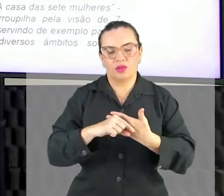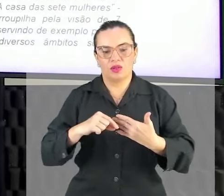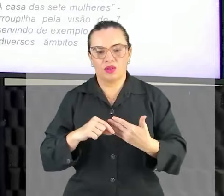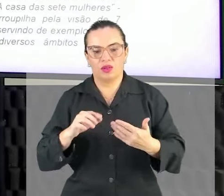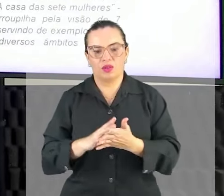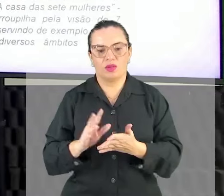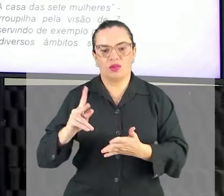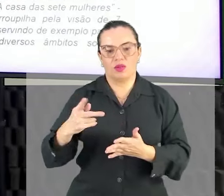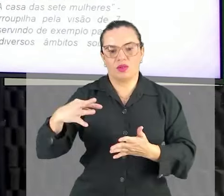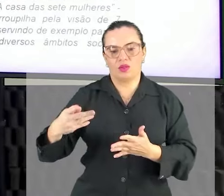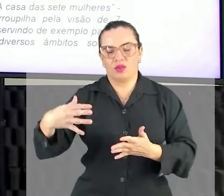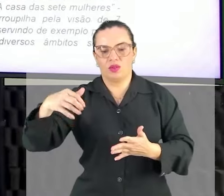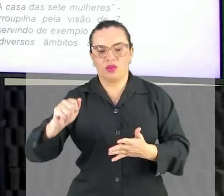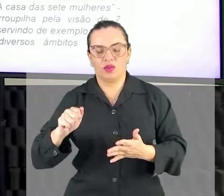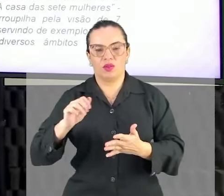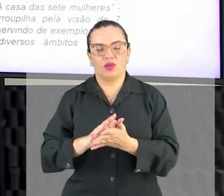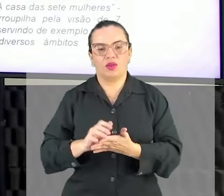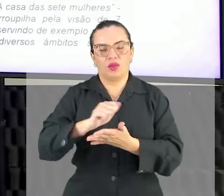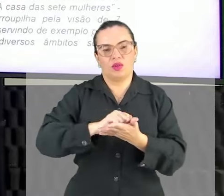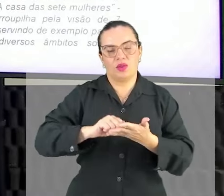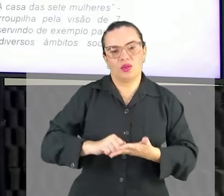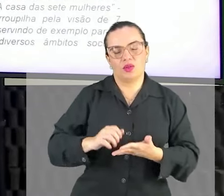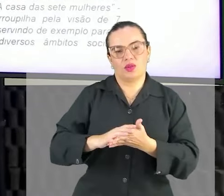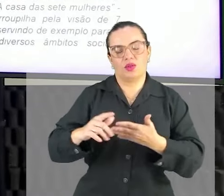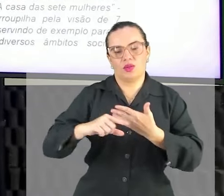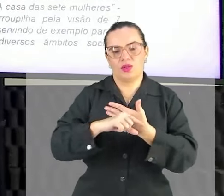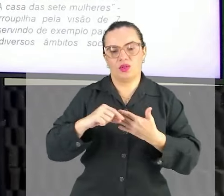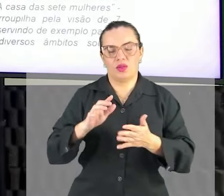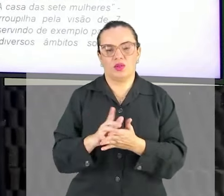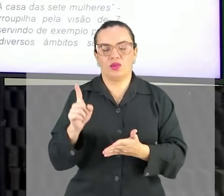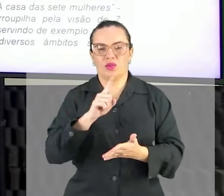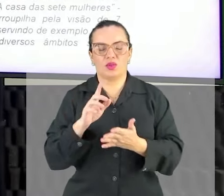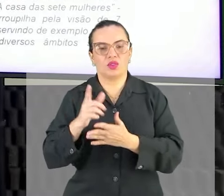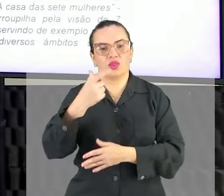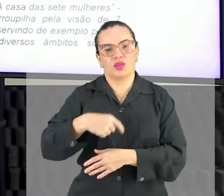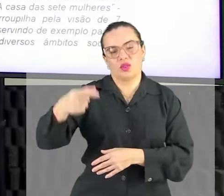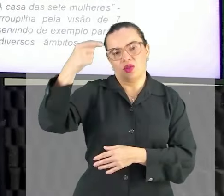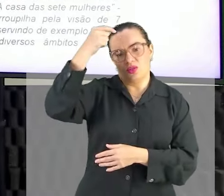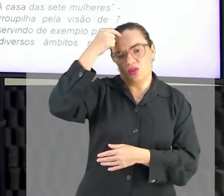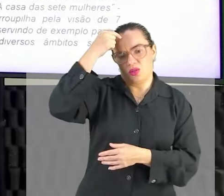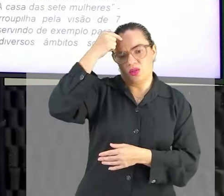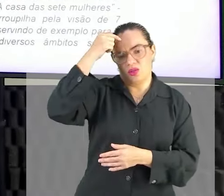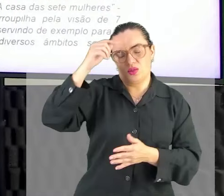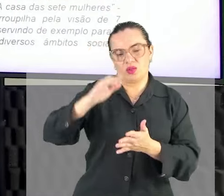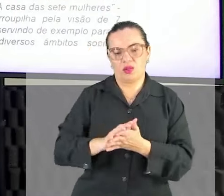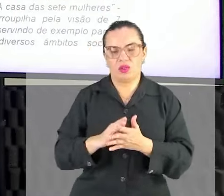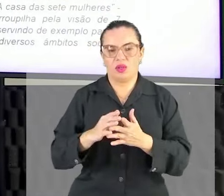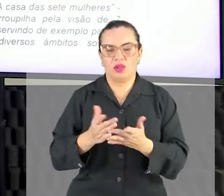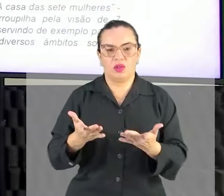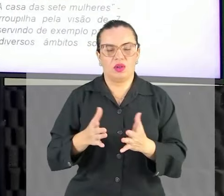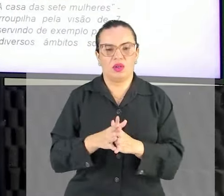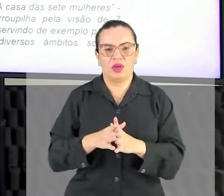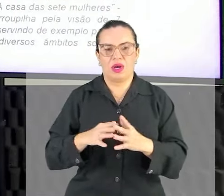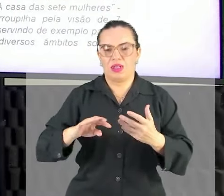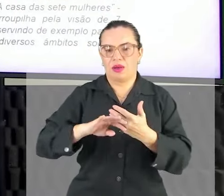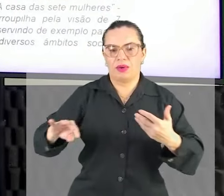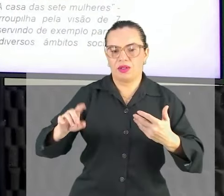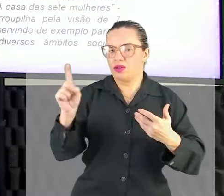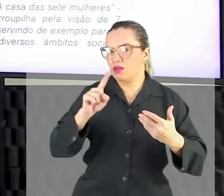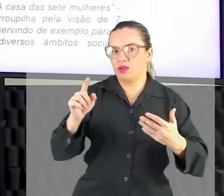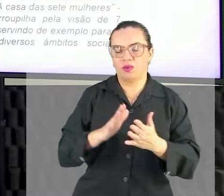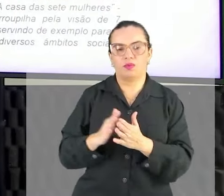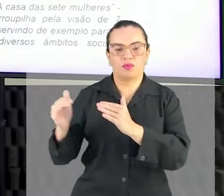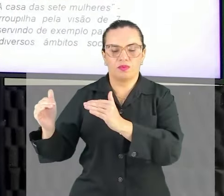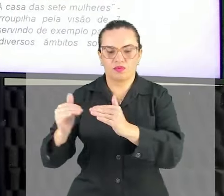mais uma coisa chamada de produtividade. Eu não deixei o pensamento de Chimamanda lá solto. Eu vou cada